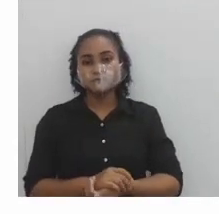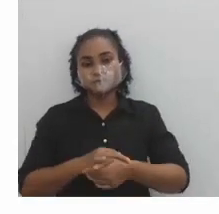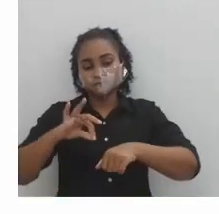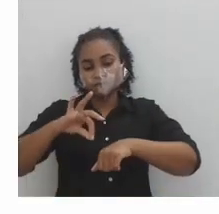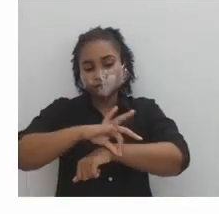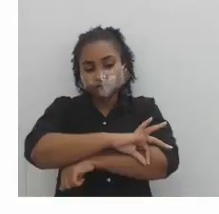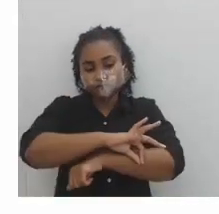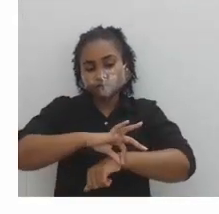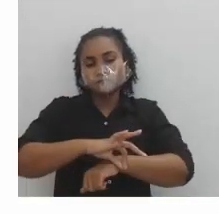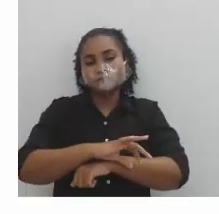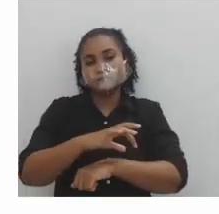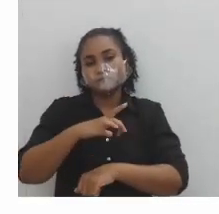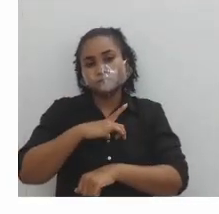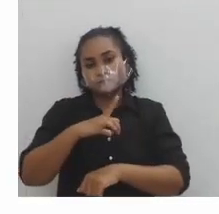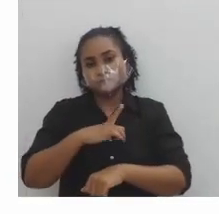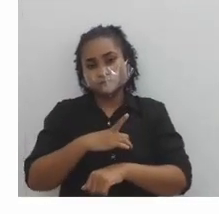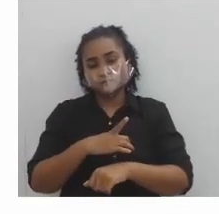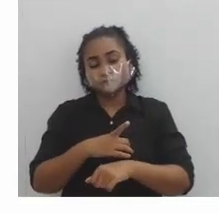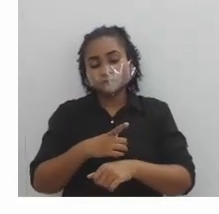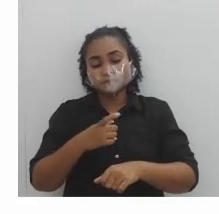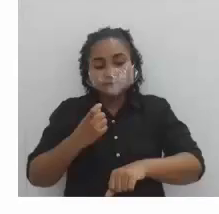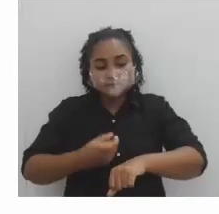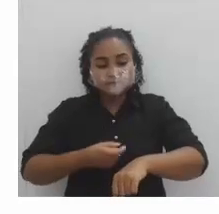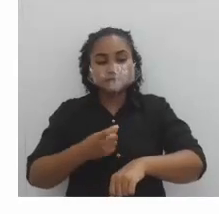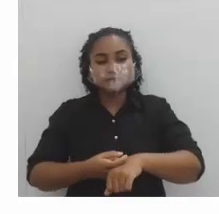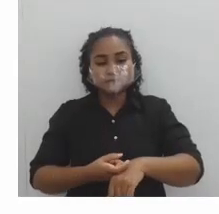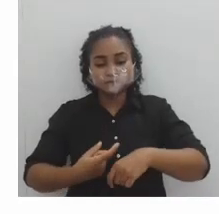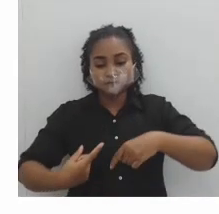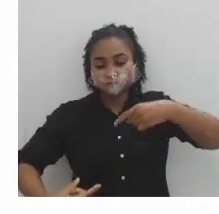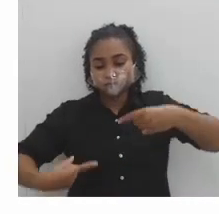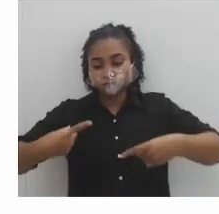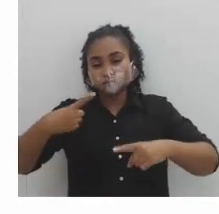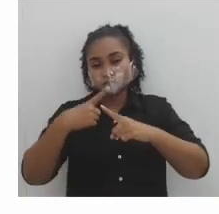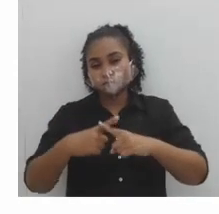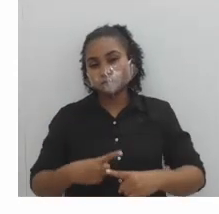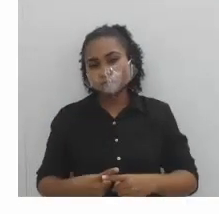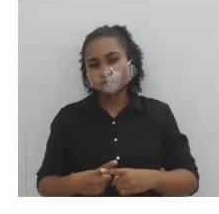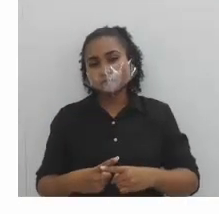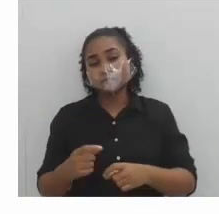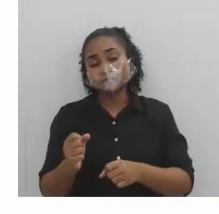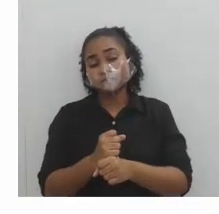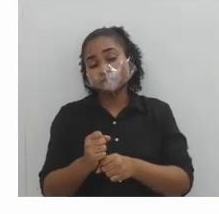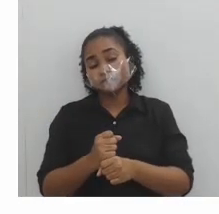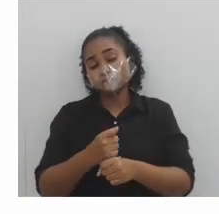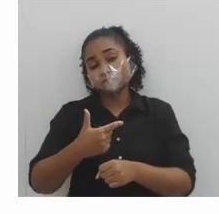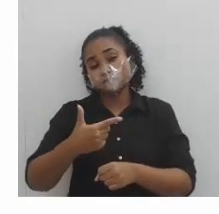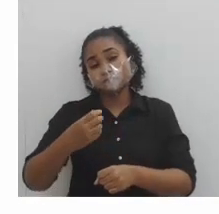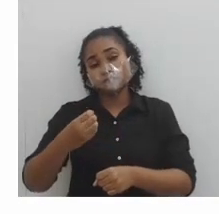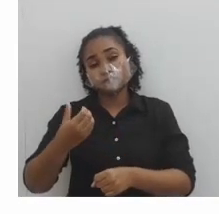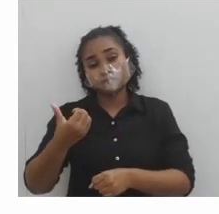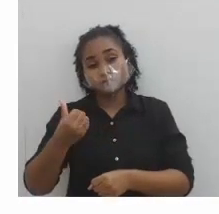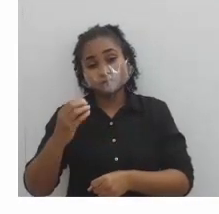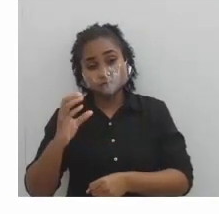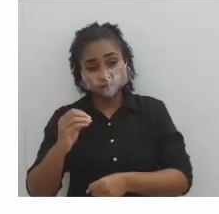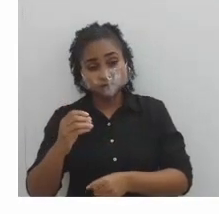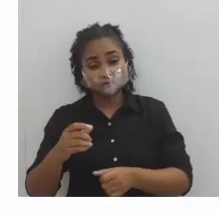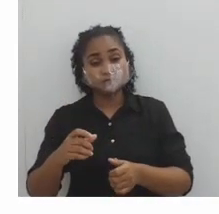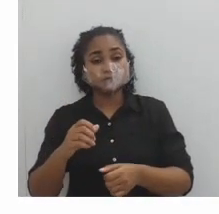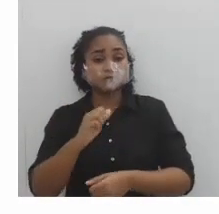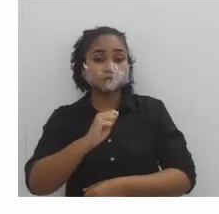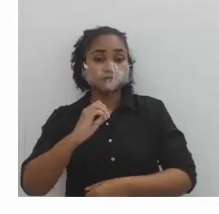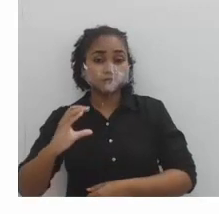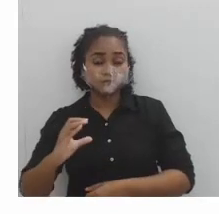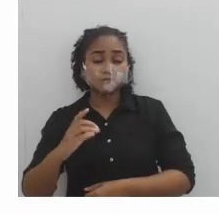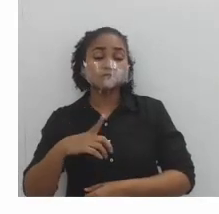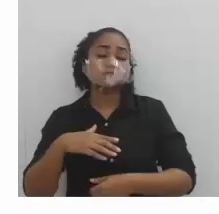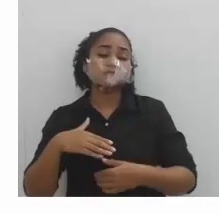a arqueologia resiste à presença de competições e jogos desde 2600 a.C. Então, isso